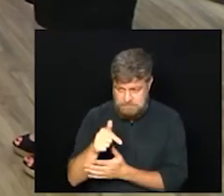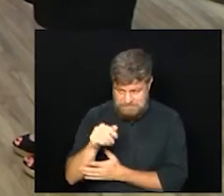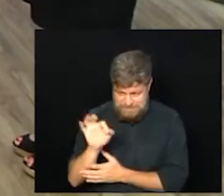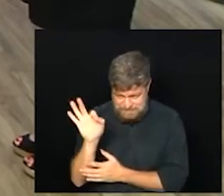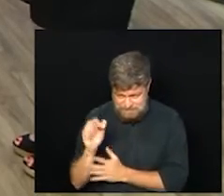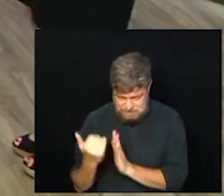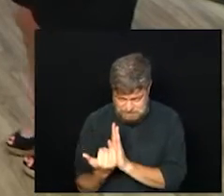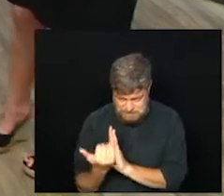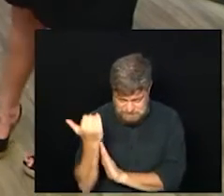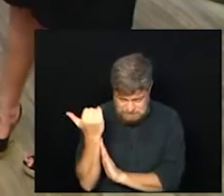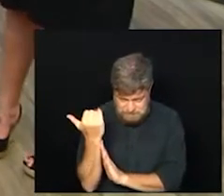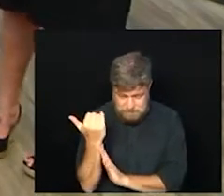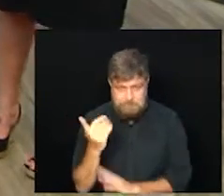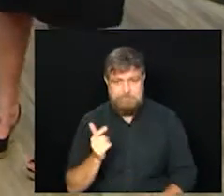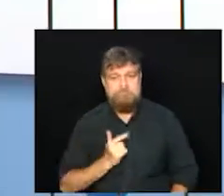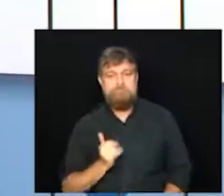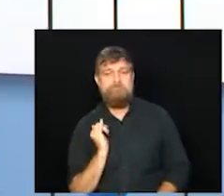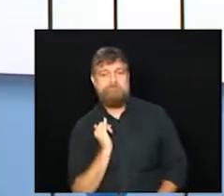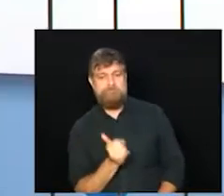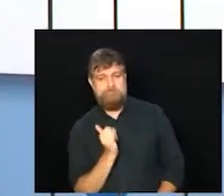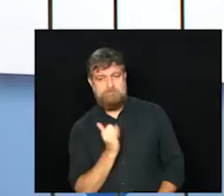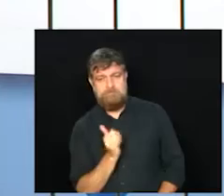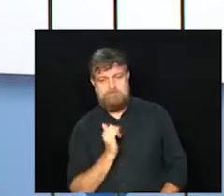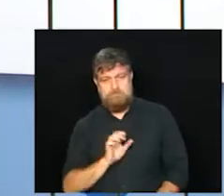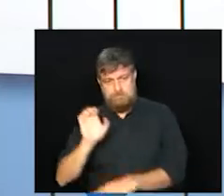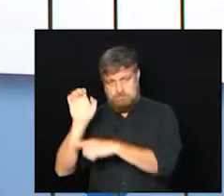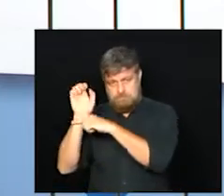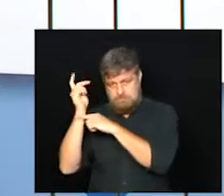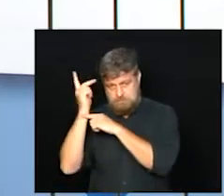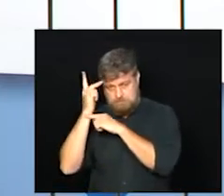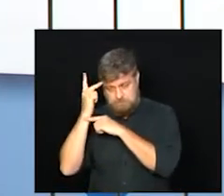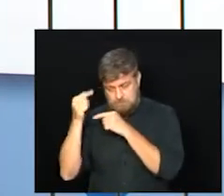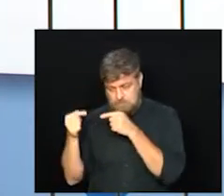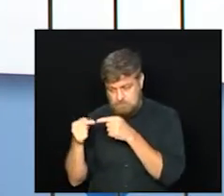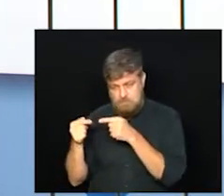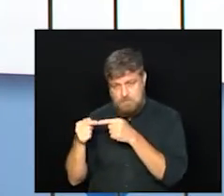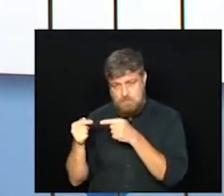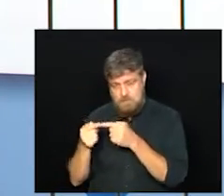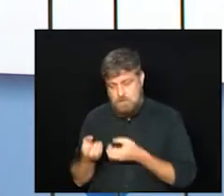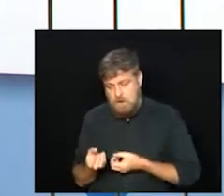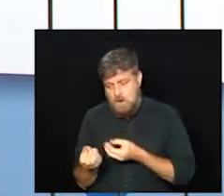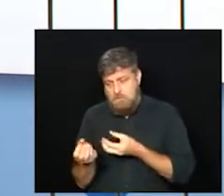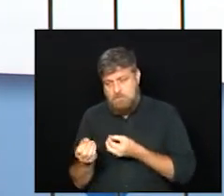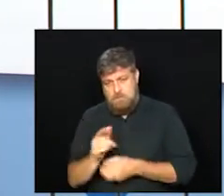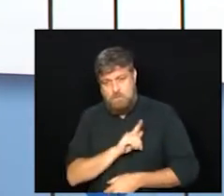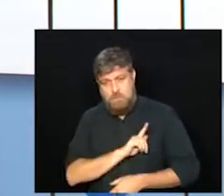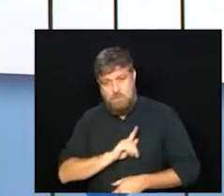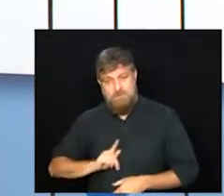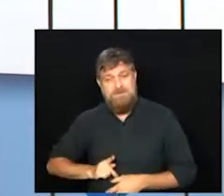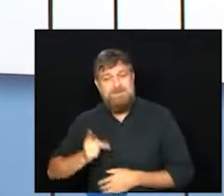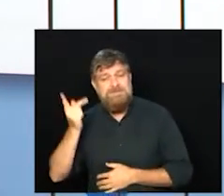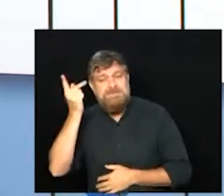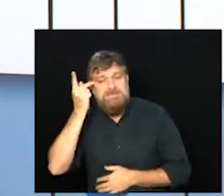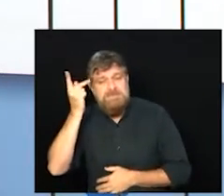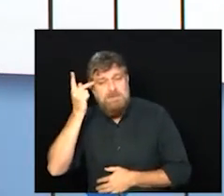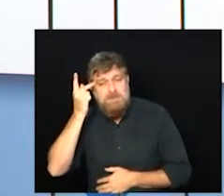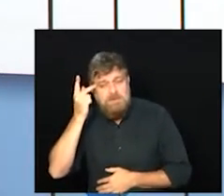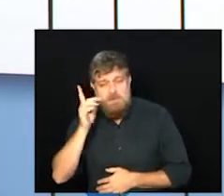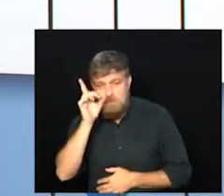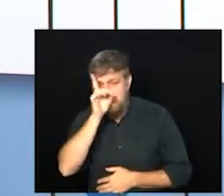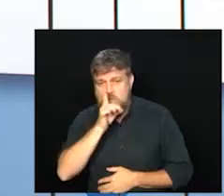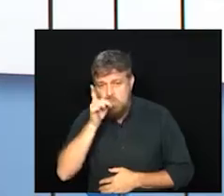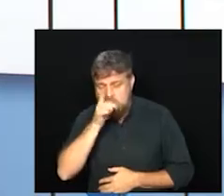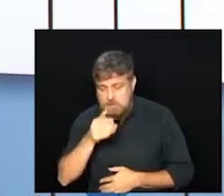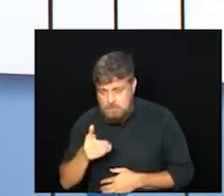70%. Sim, a gente enfatiza que no estado de São Paulo, de acordo com os dados do governo estadual, neste